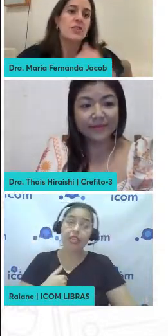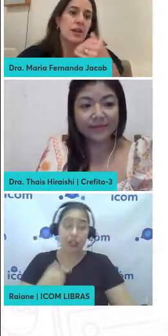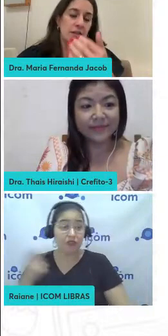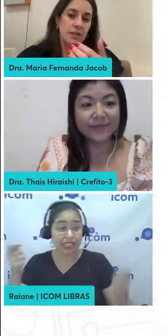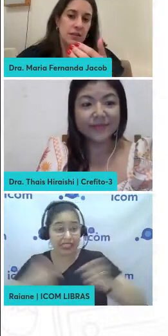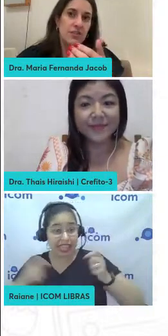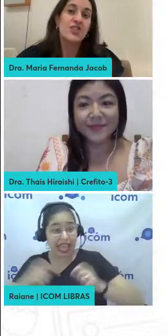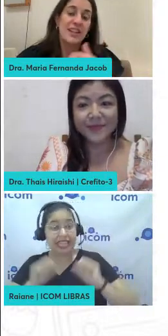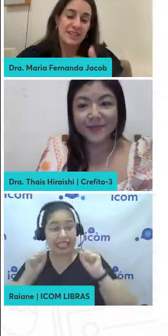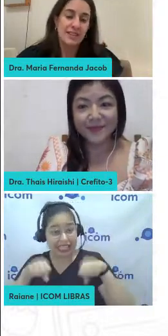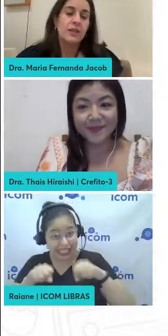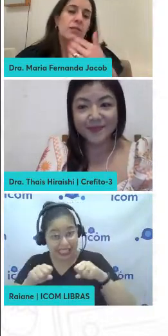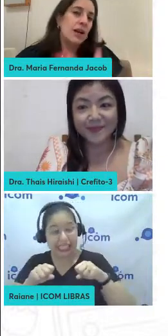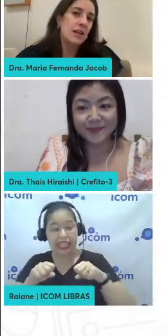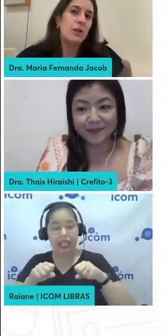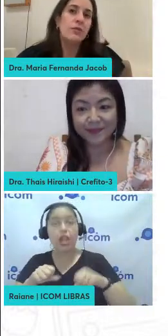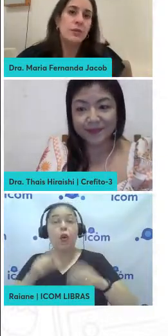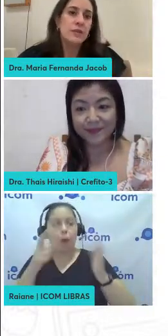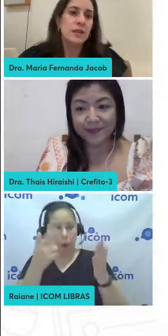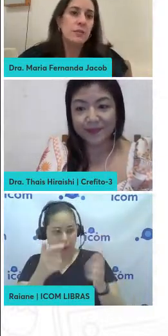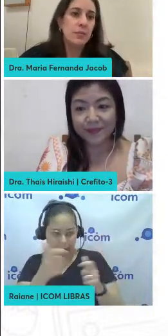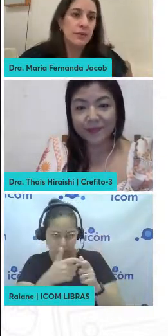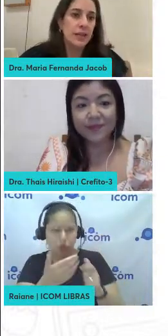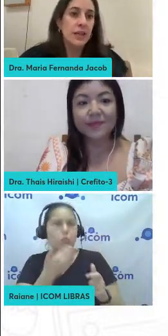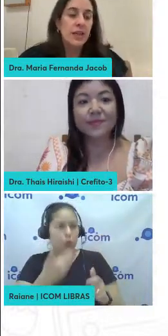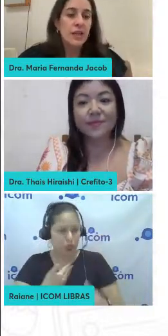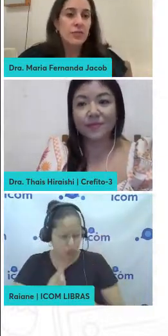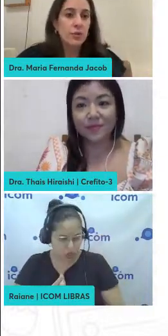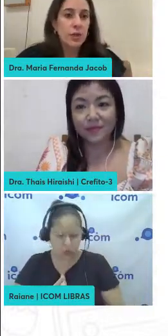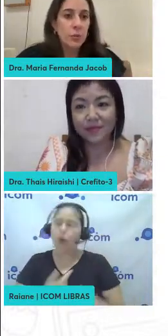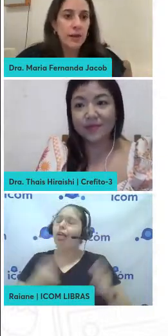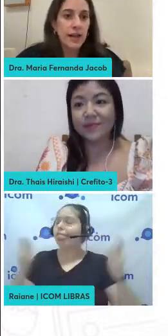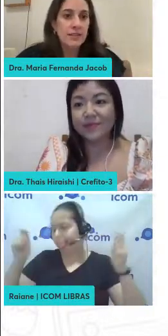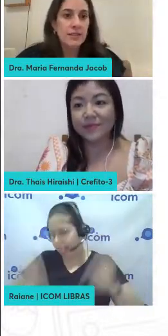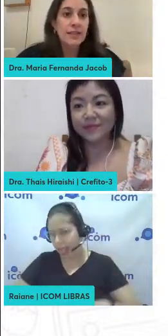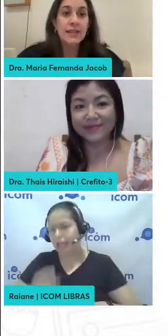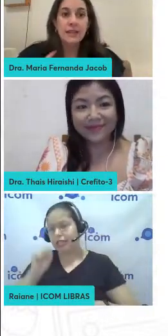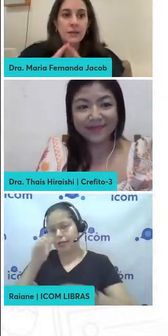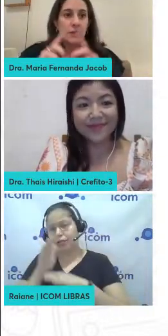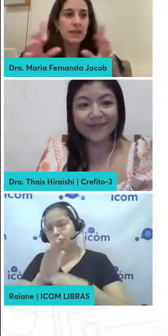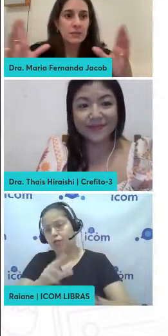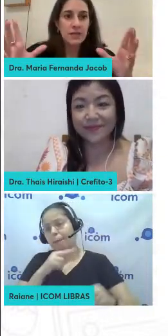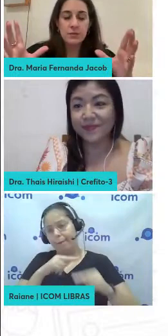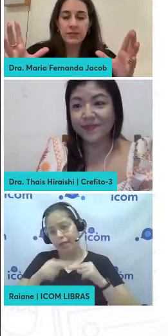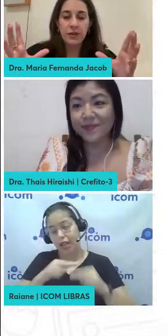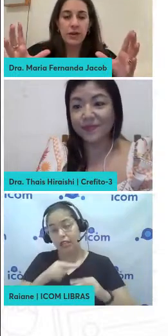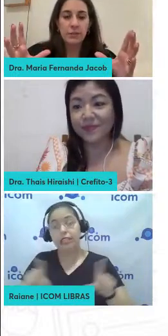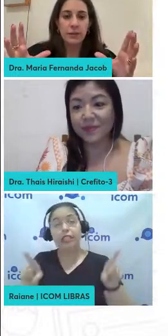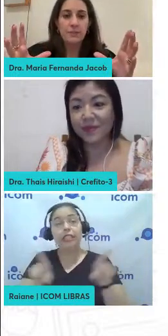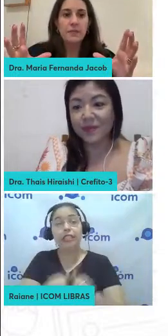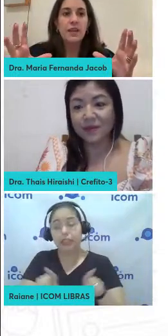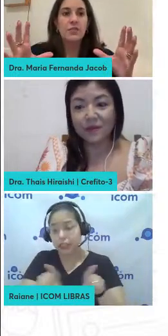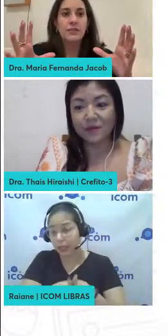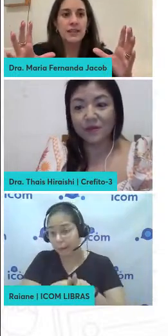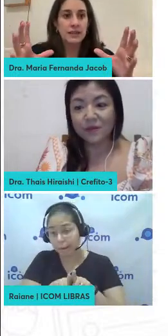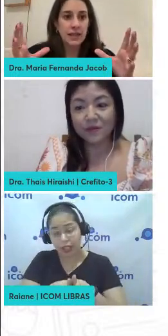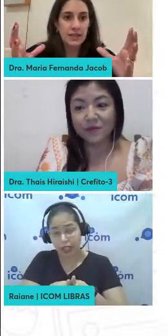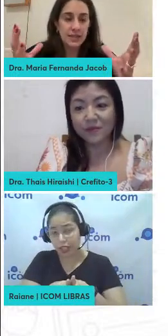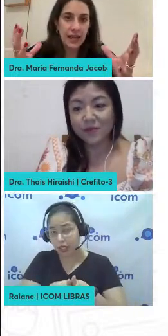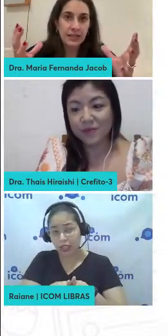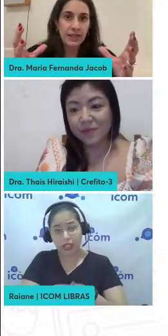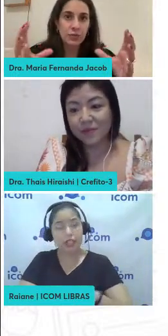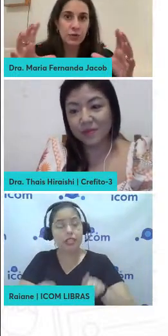essa indicação, aí eu vou sim poder evoluir com Pilates. E também da mesma forma, eu vou